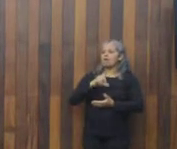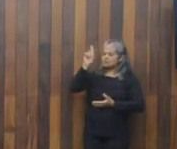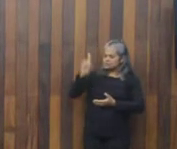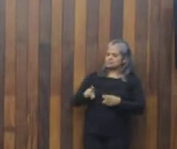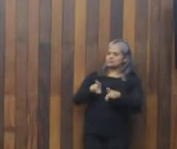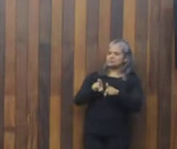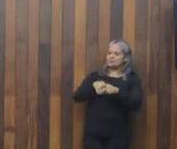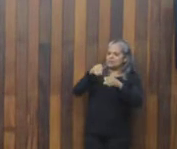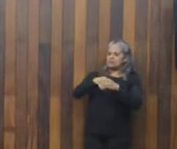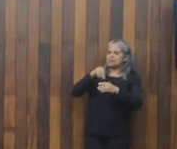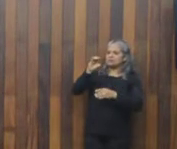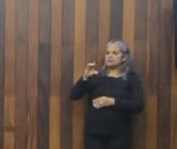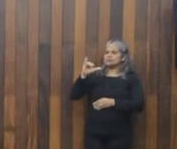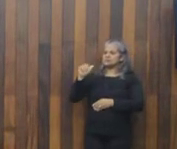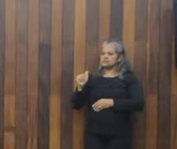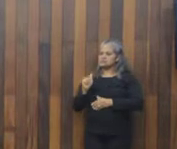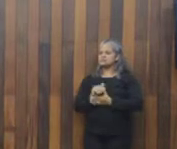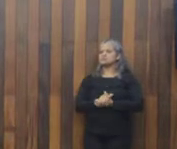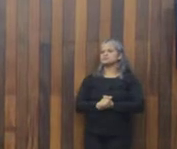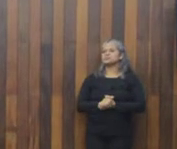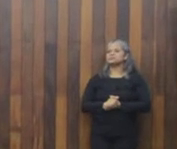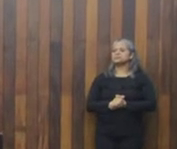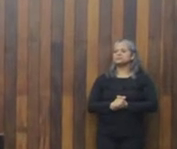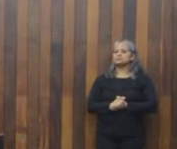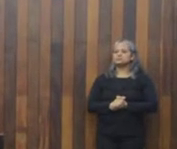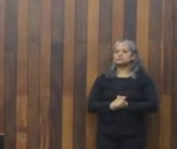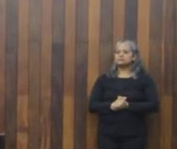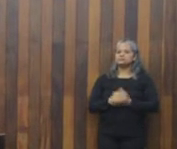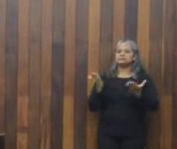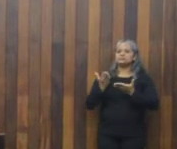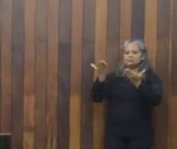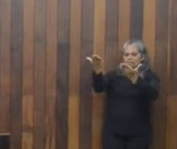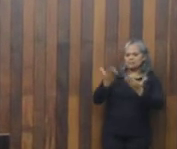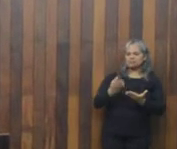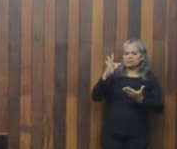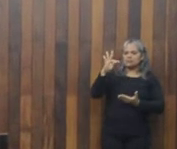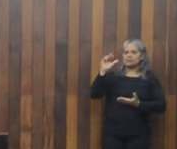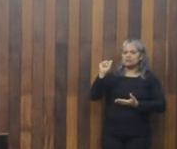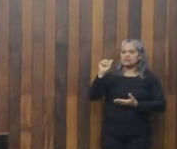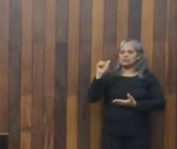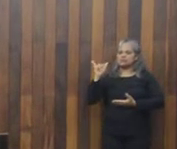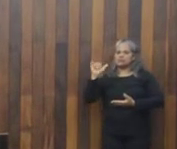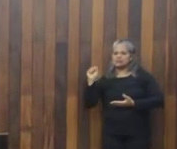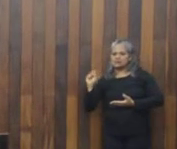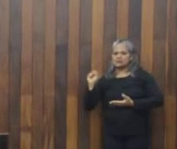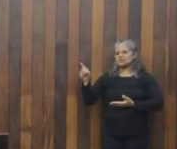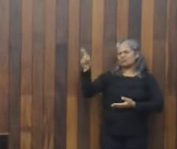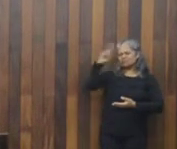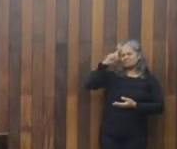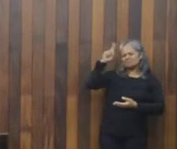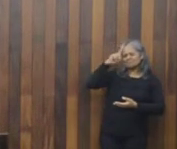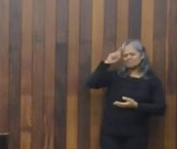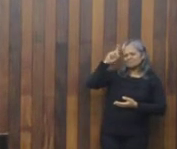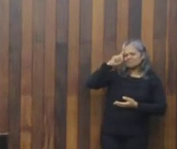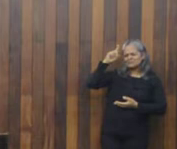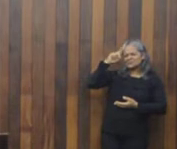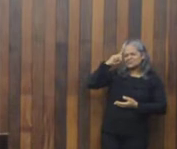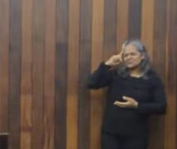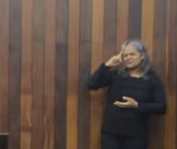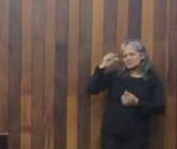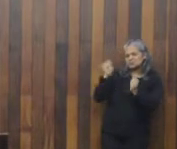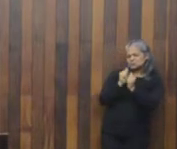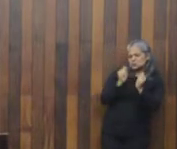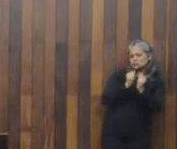CIA. Eu queria convidar aqui a Thaís, que é a minha parceira diária em tudo que eu